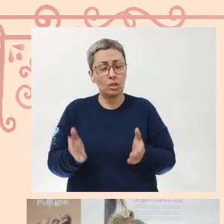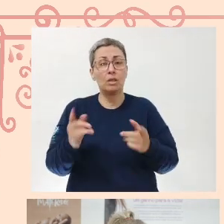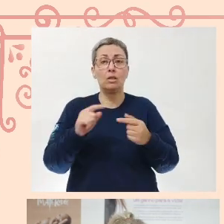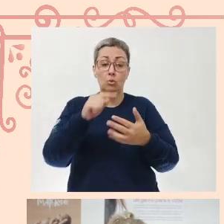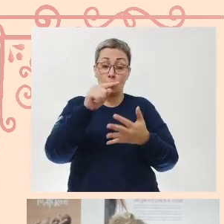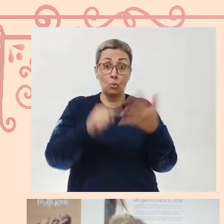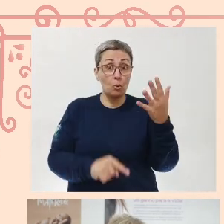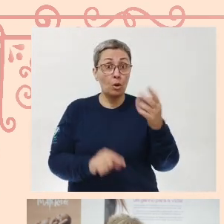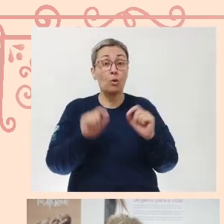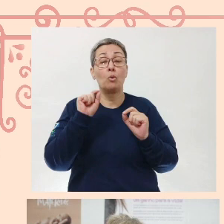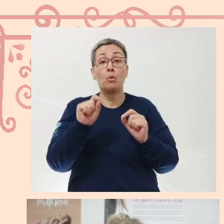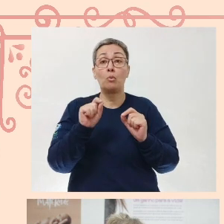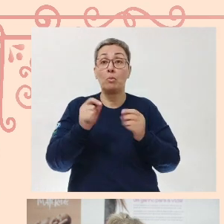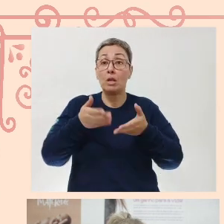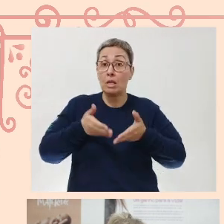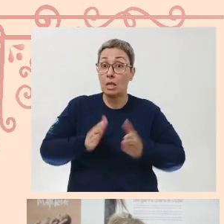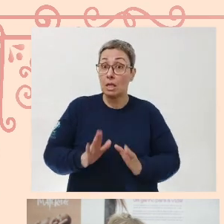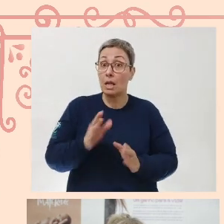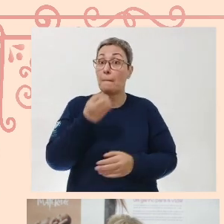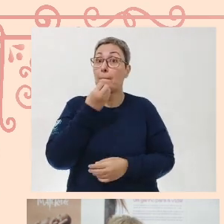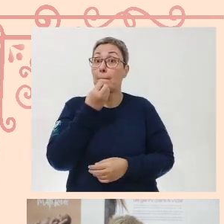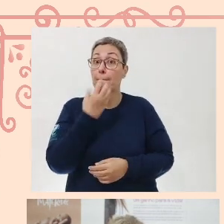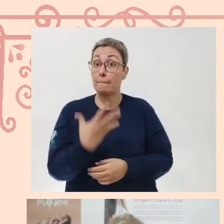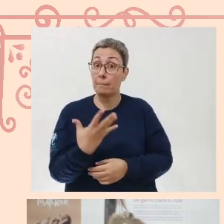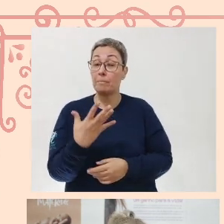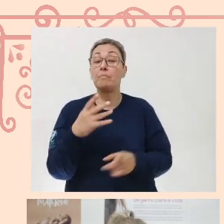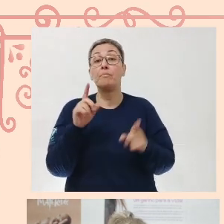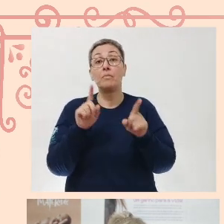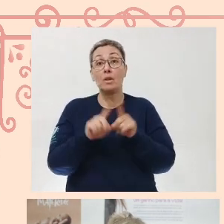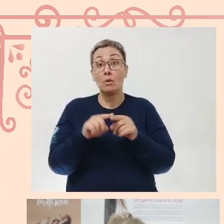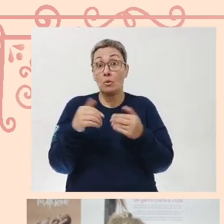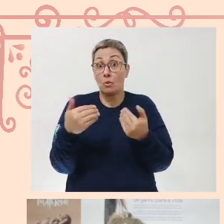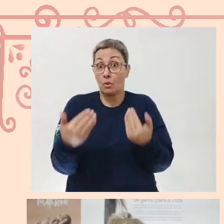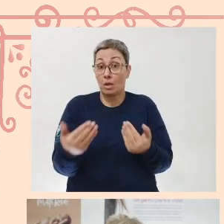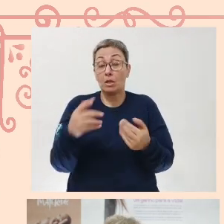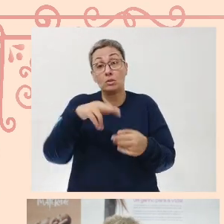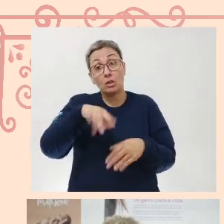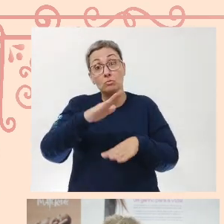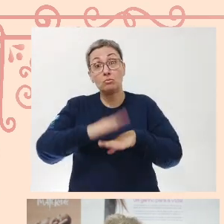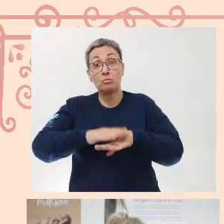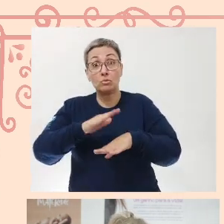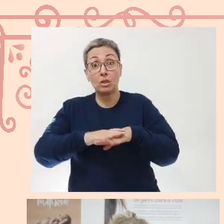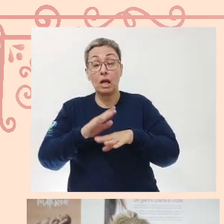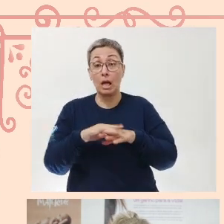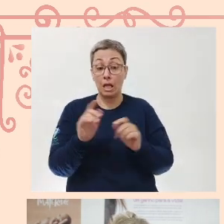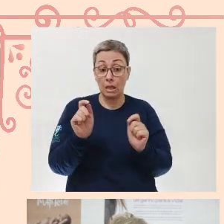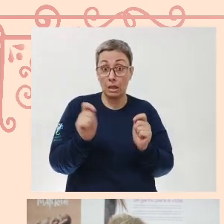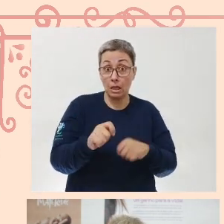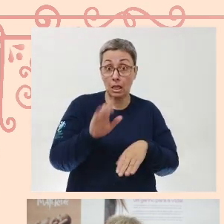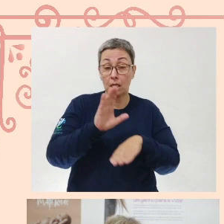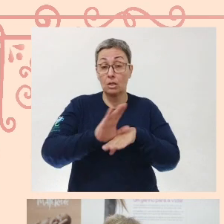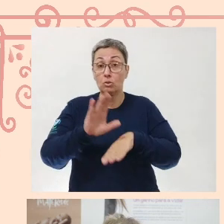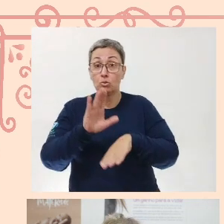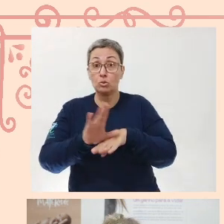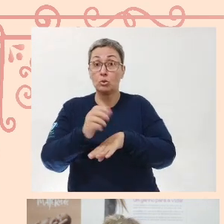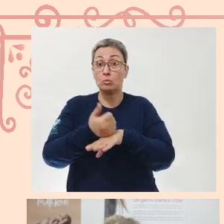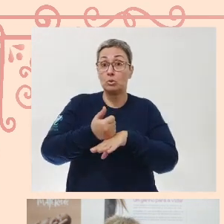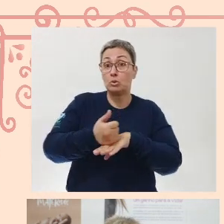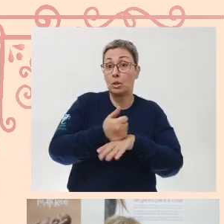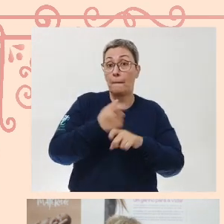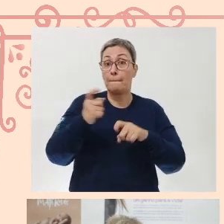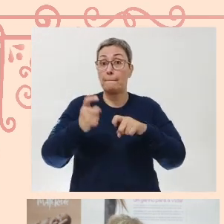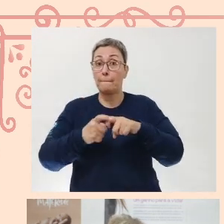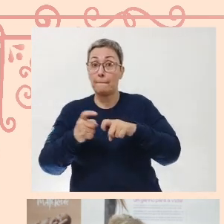ocorrendo. Entre elas, o Nascer Bem. Então, nós realizamos capacitações